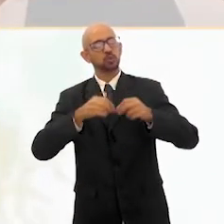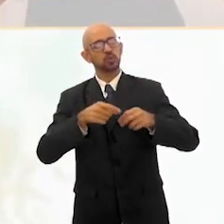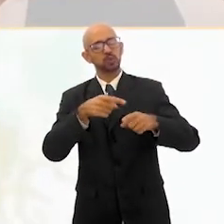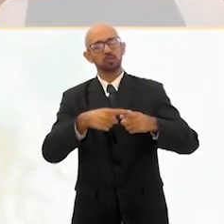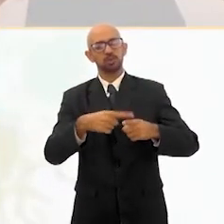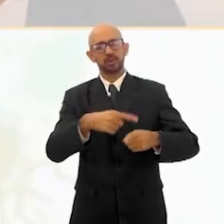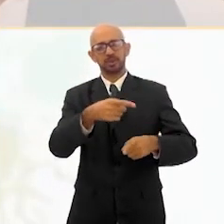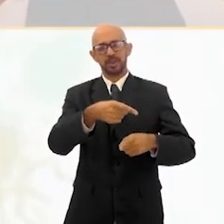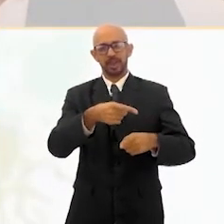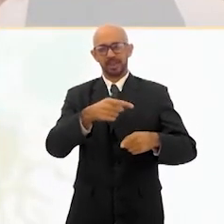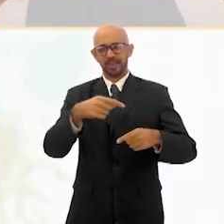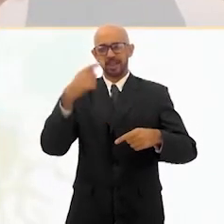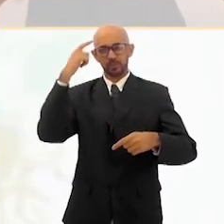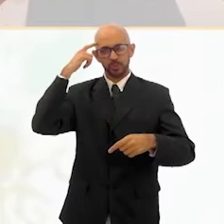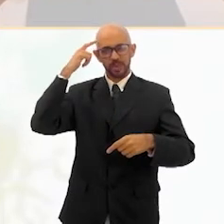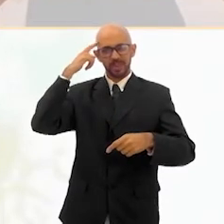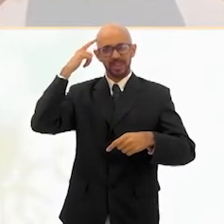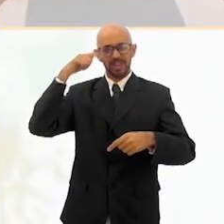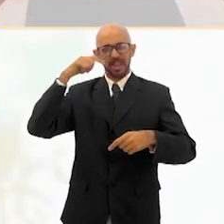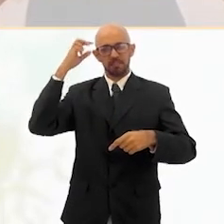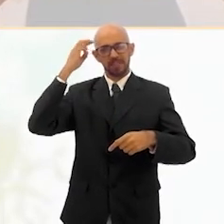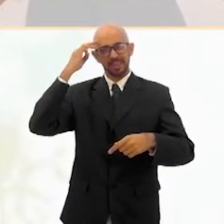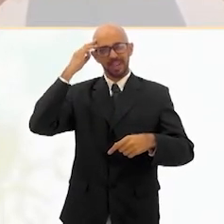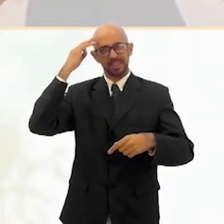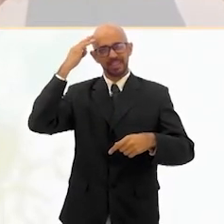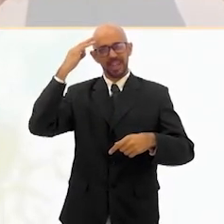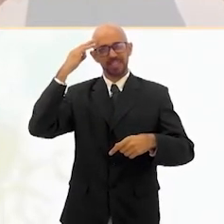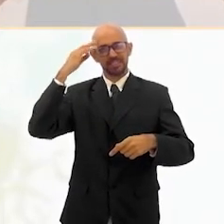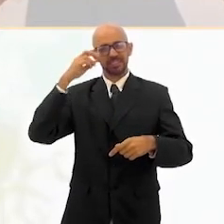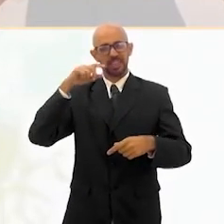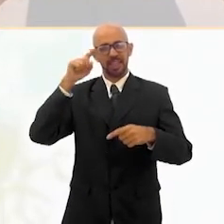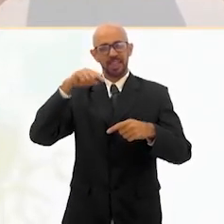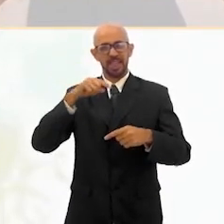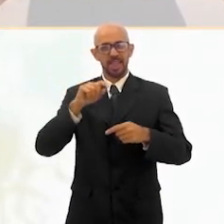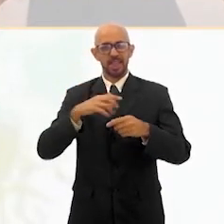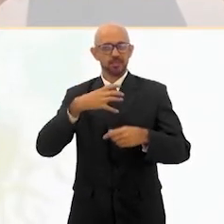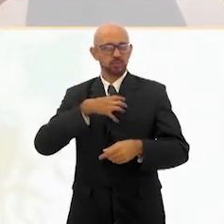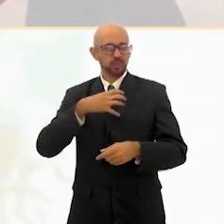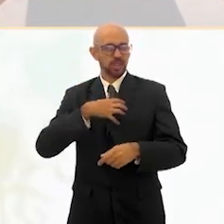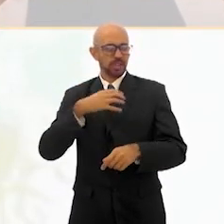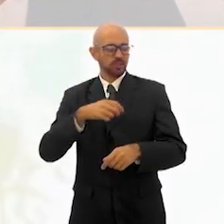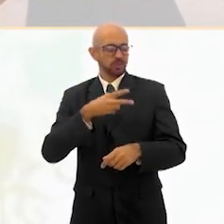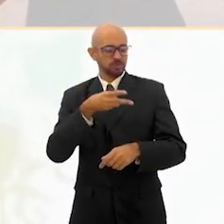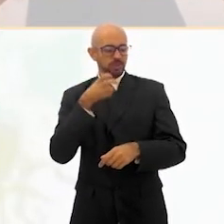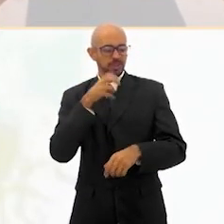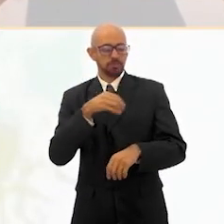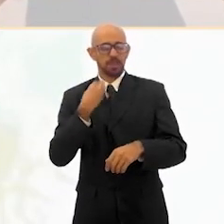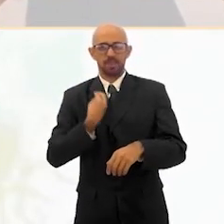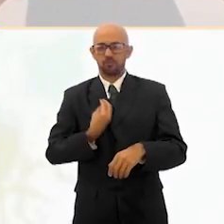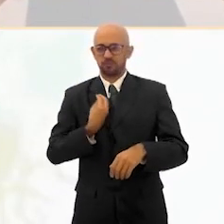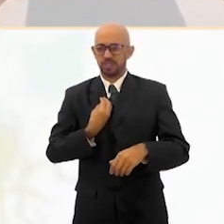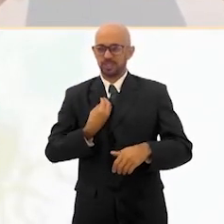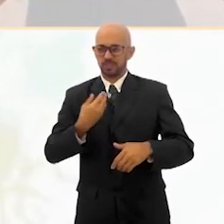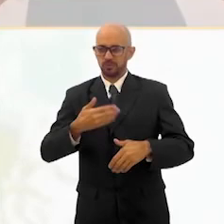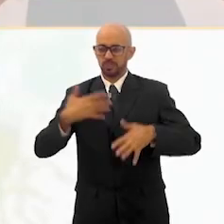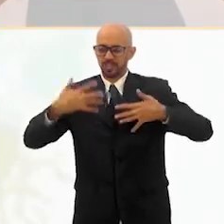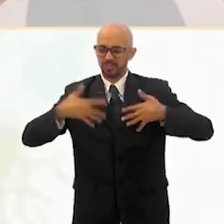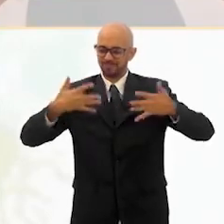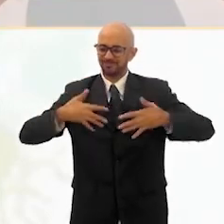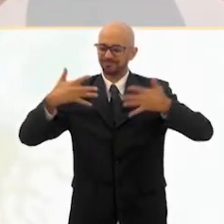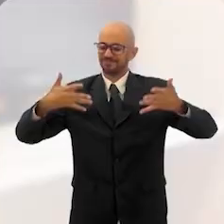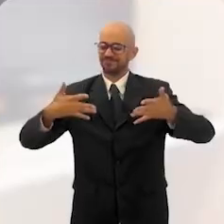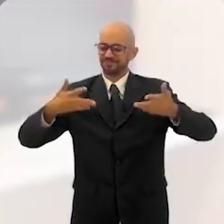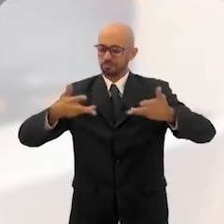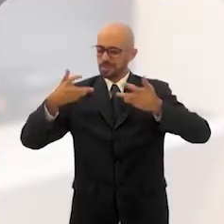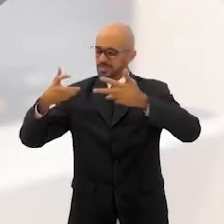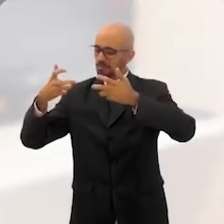porque é tudo aqui, né? A mentalidade da gente, é como a gente enxerga a vida. E você tem essa coisa de sempre ir para frente, de escutar as pessoas. E